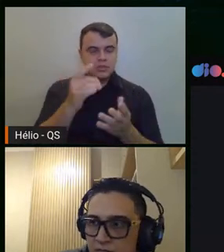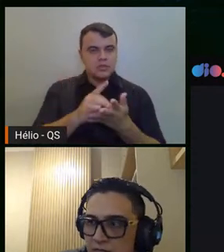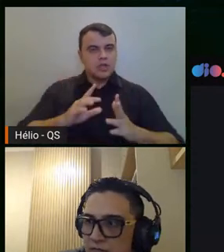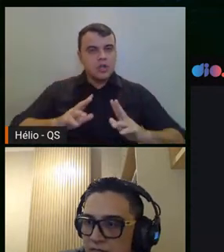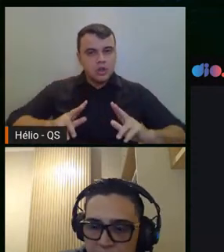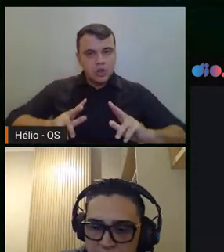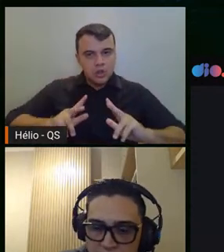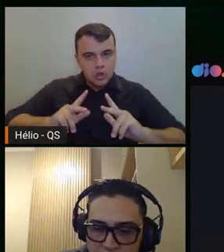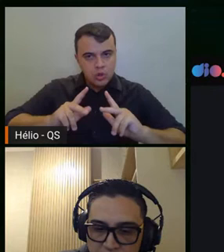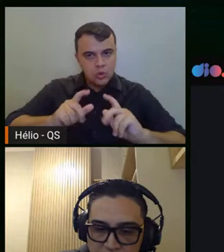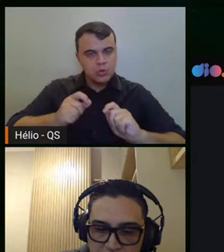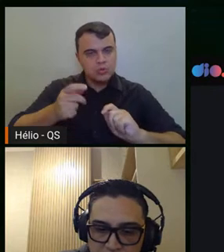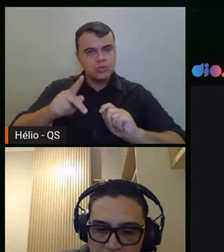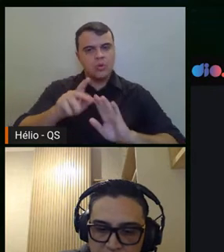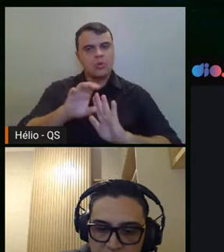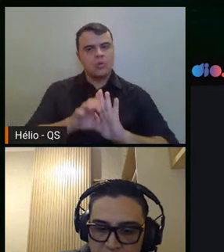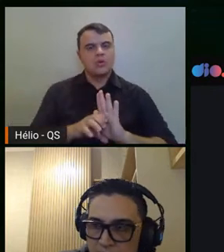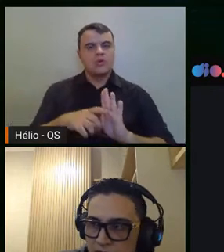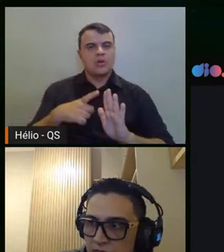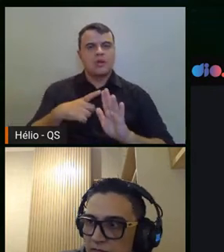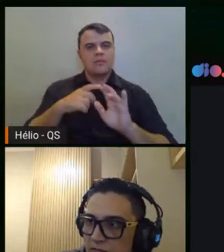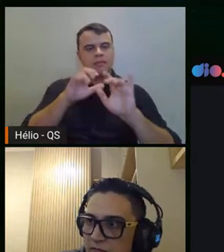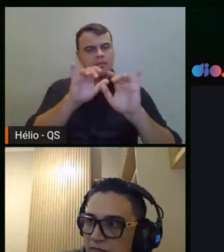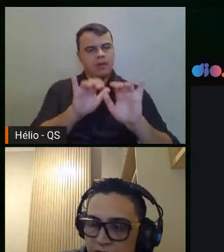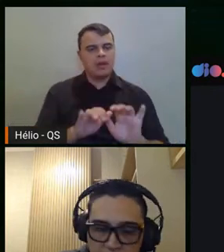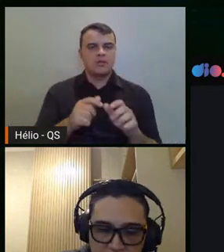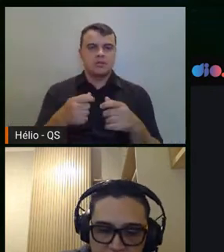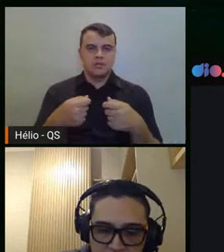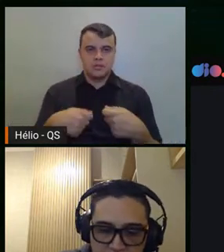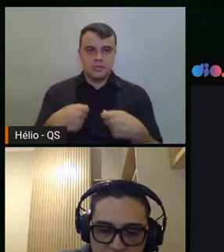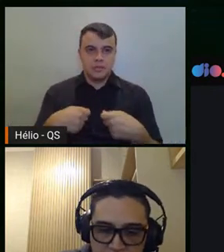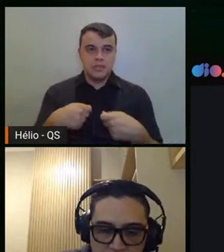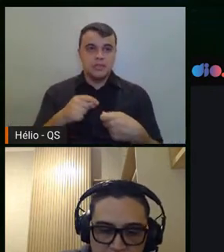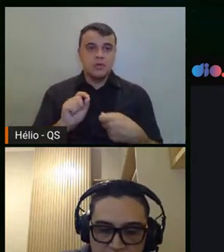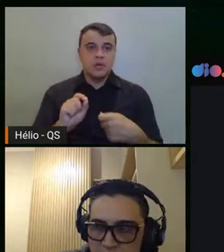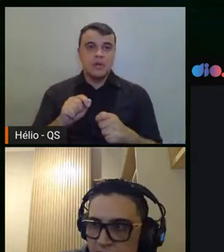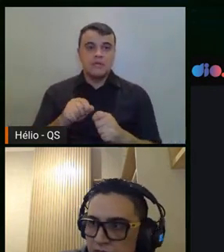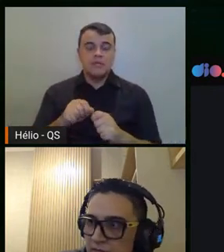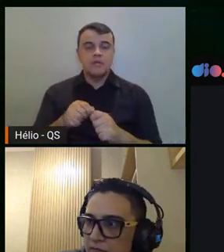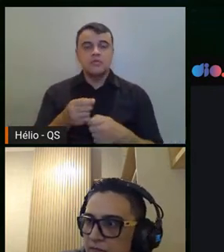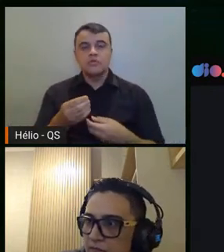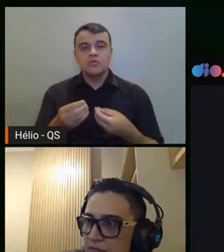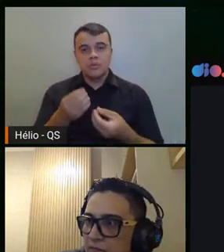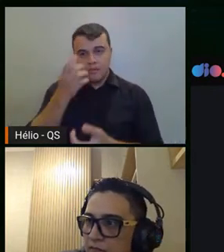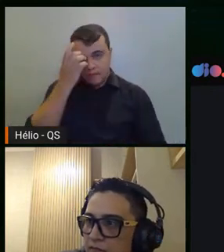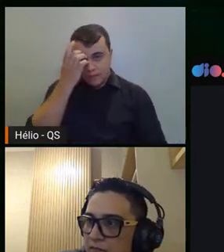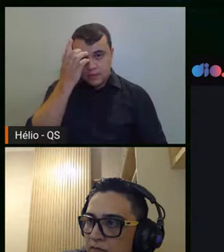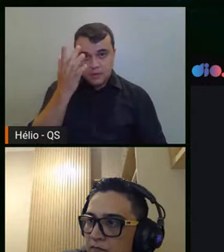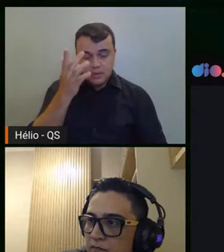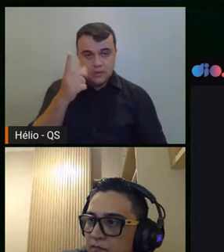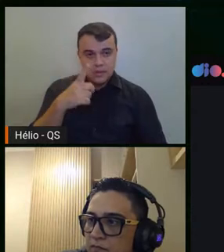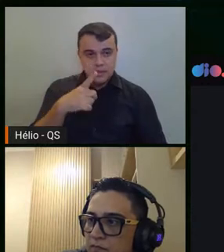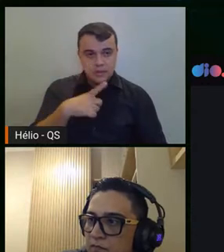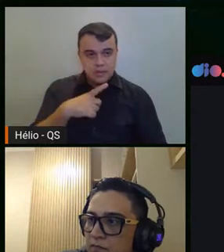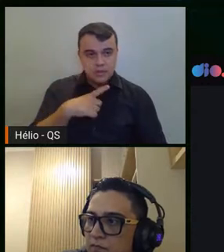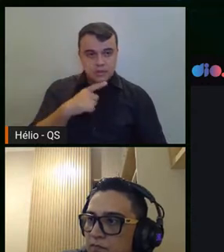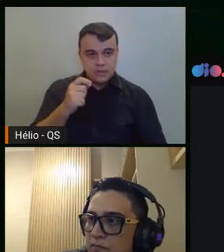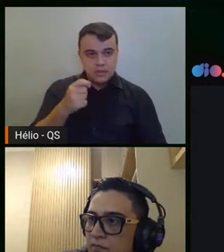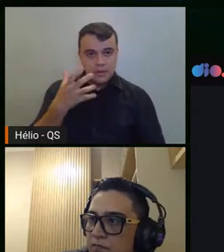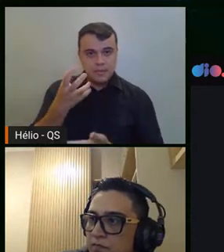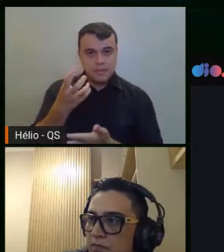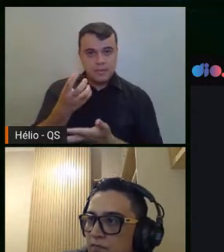todas as abas do currículo de vocês esteja preenchida e o que que a gente fez para facilitar isso galera vocês podem baixar